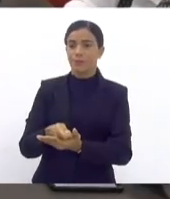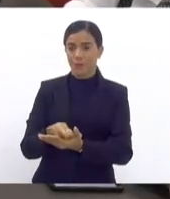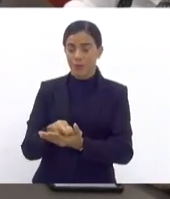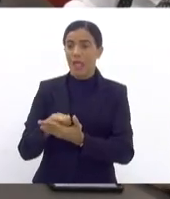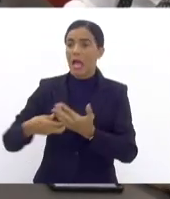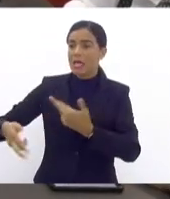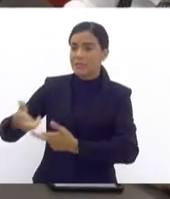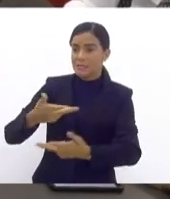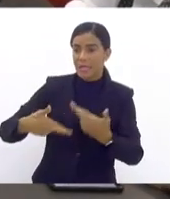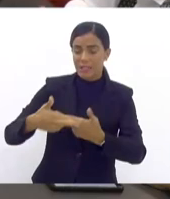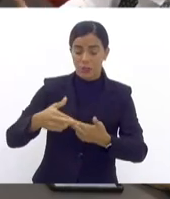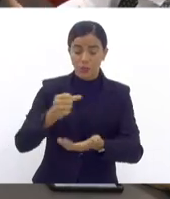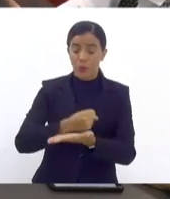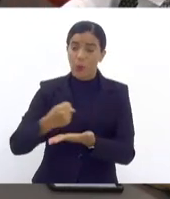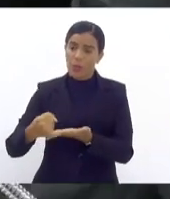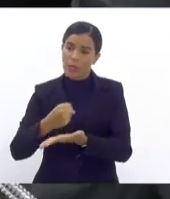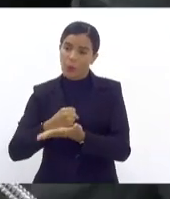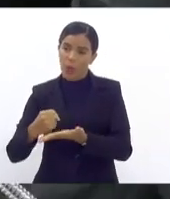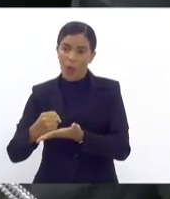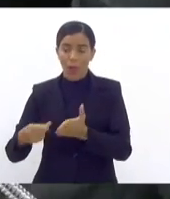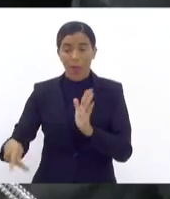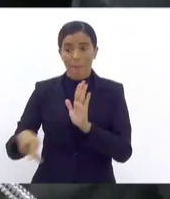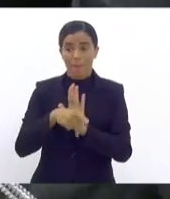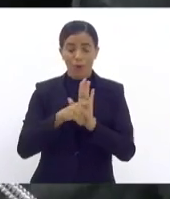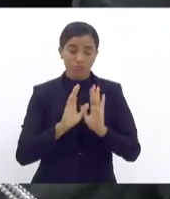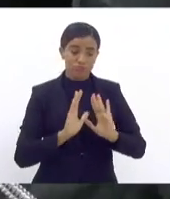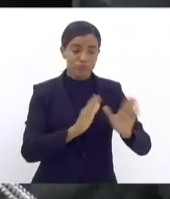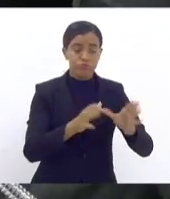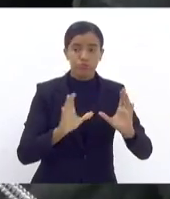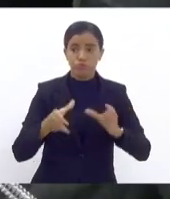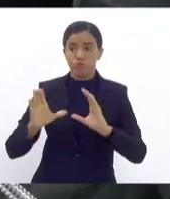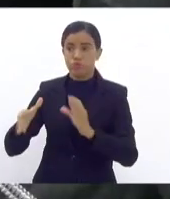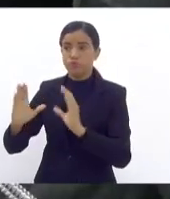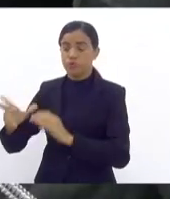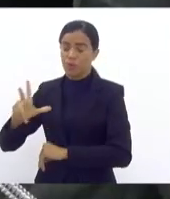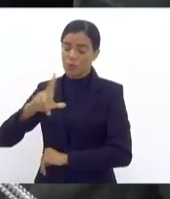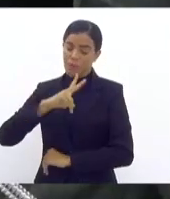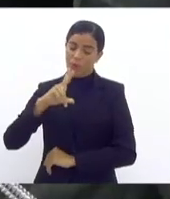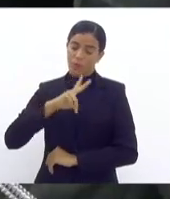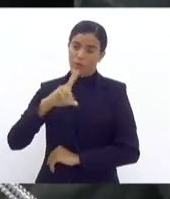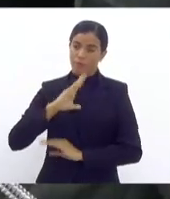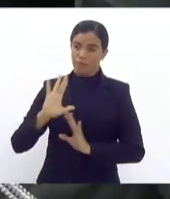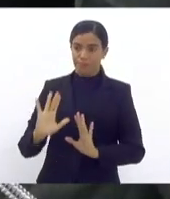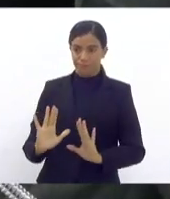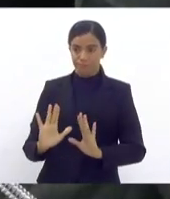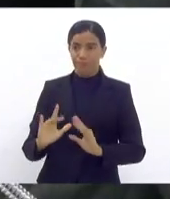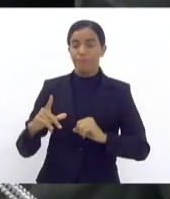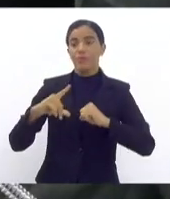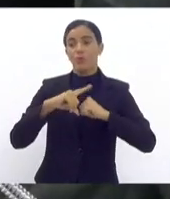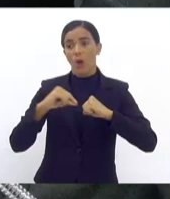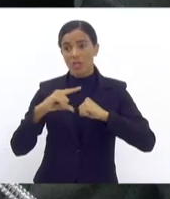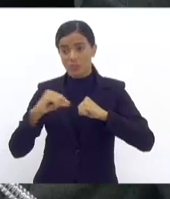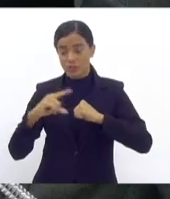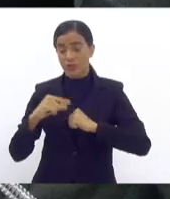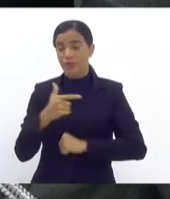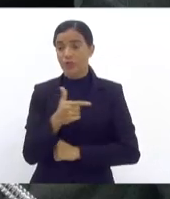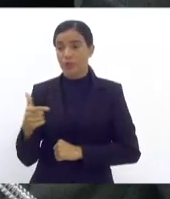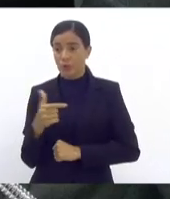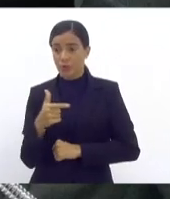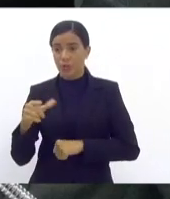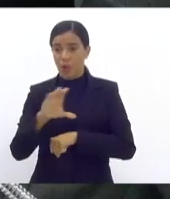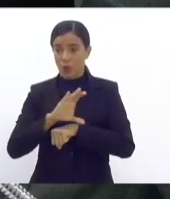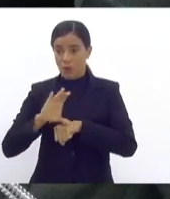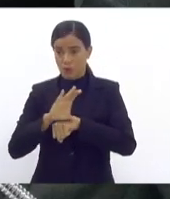relações contratuais são privativas da autoridade federal, da União Federal, conforme disposto no artigo 22 da Constituição Federal. Competência